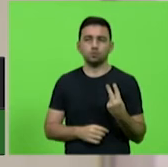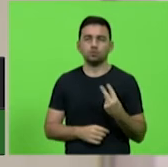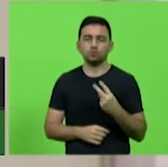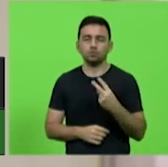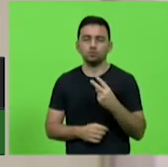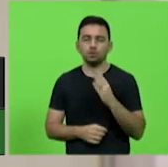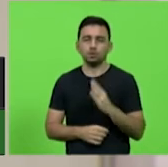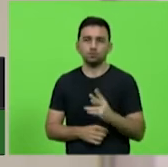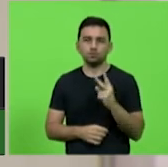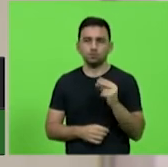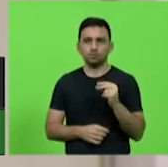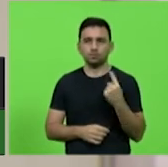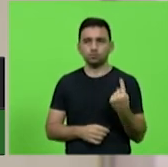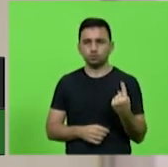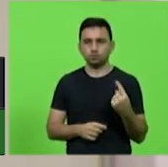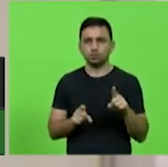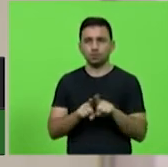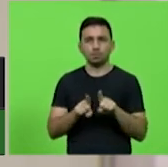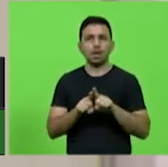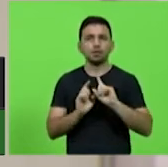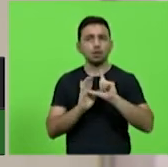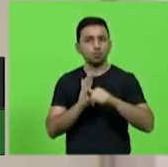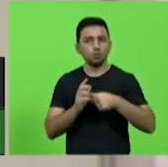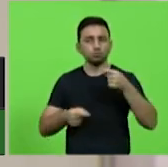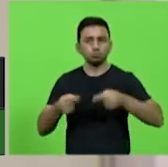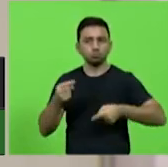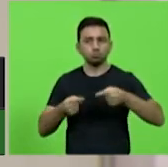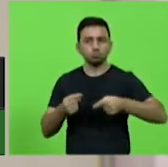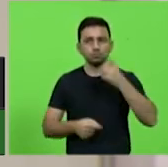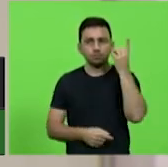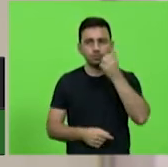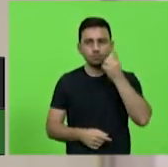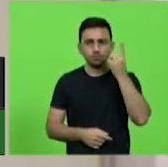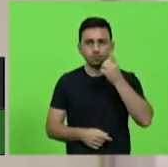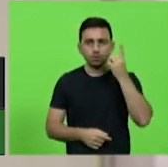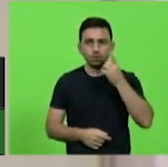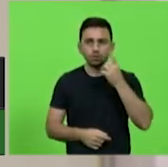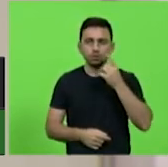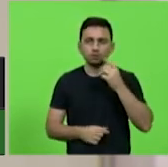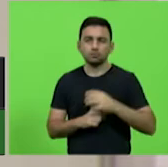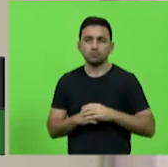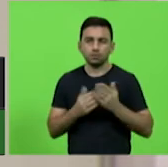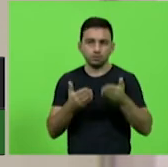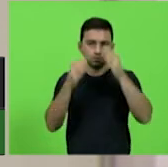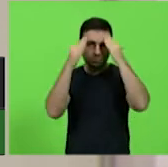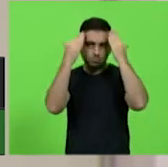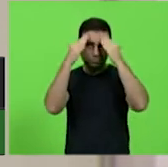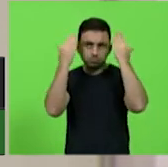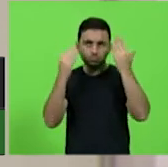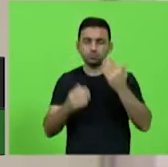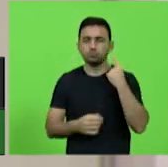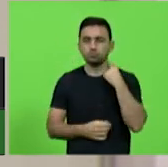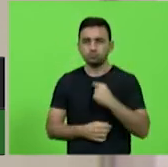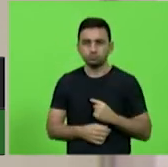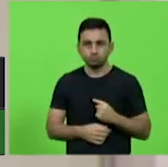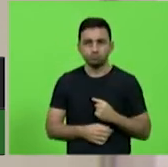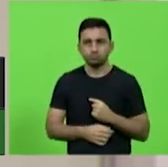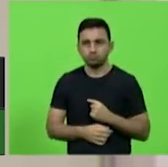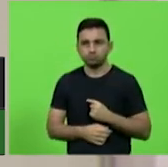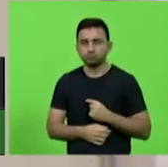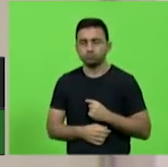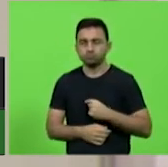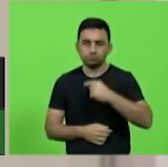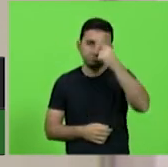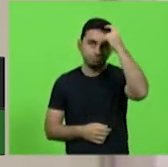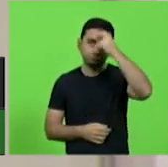202/2021. Ainda ex officio, após ser discutido pelos senhores deputados José Milton Schaefer, Silvio Drevic, Maurício Skudlark,